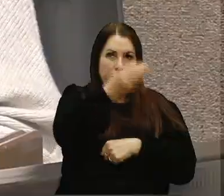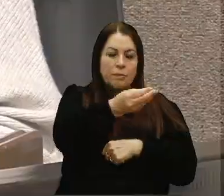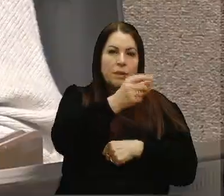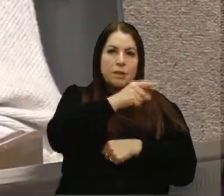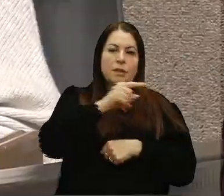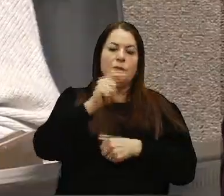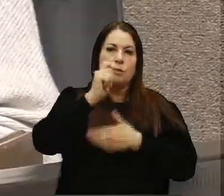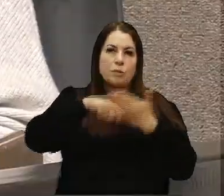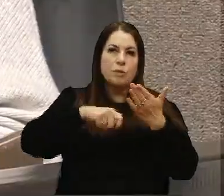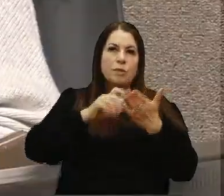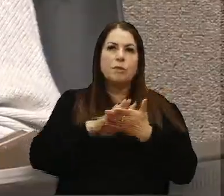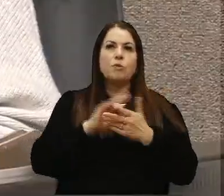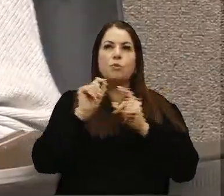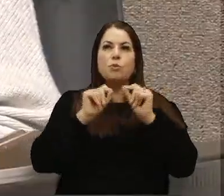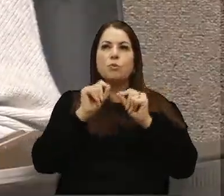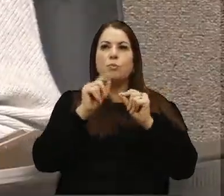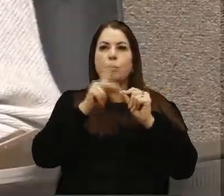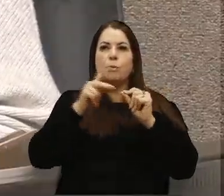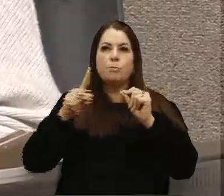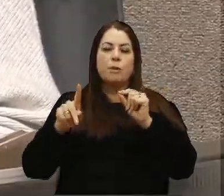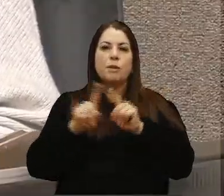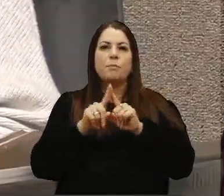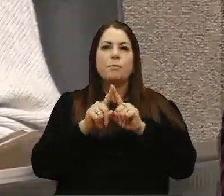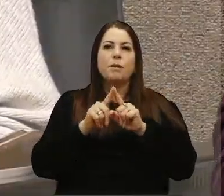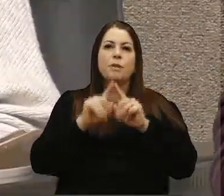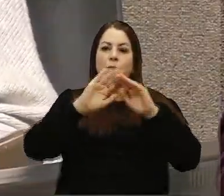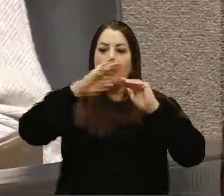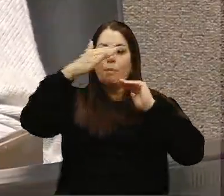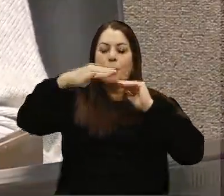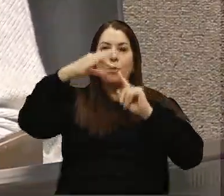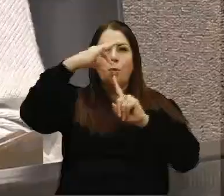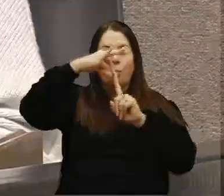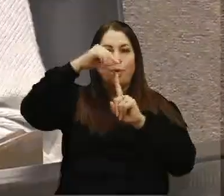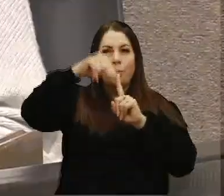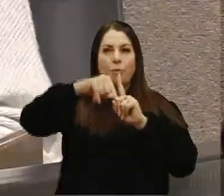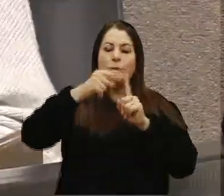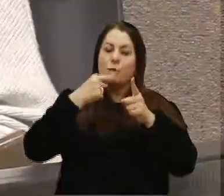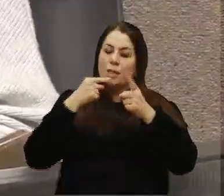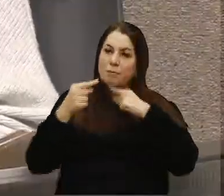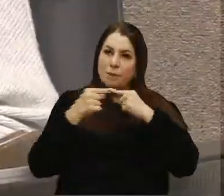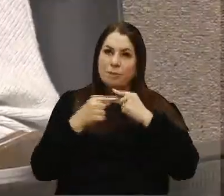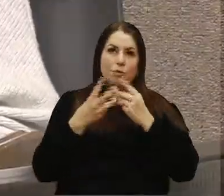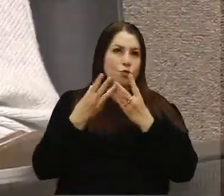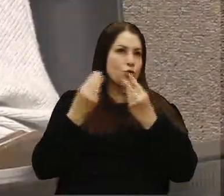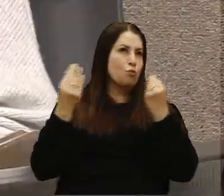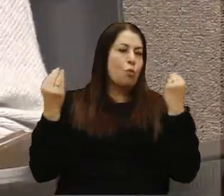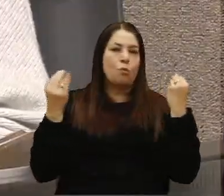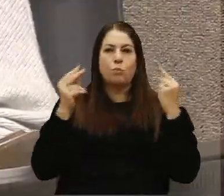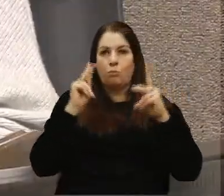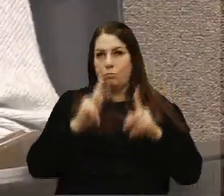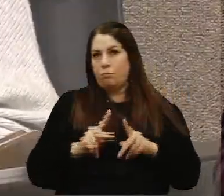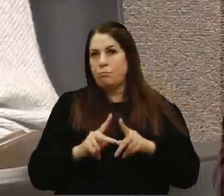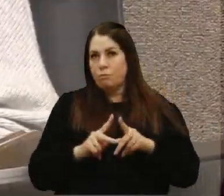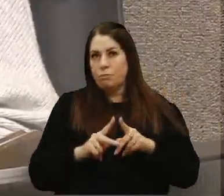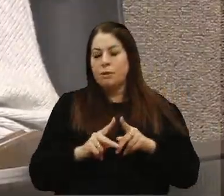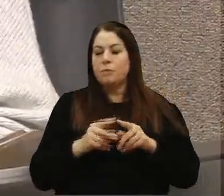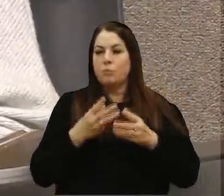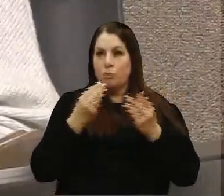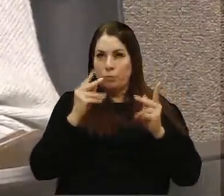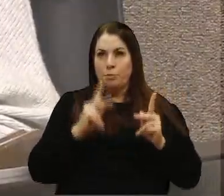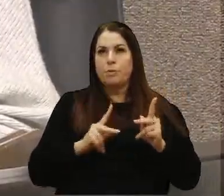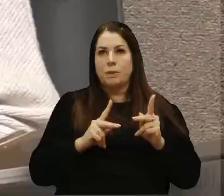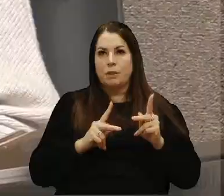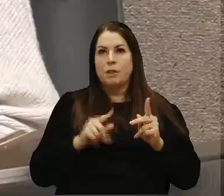nossa indicação sobre as PPPs para os abrigos de ônibus, que é uma das reclamações de muitas pessoas, mas muitas